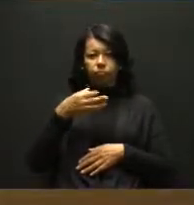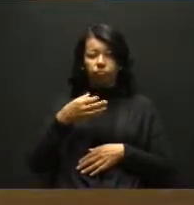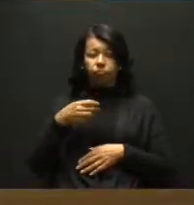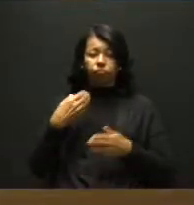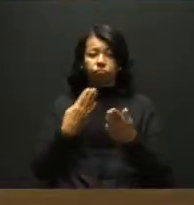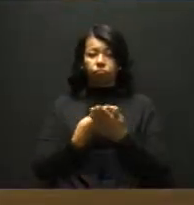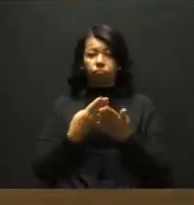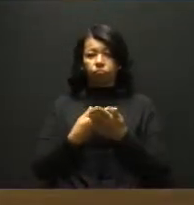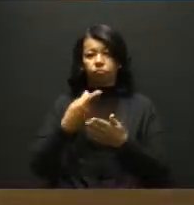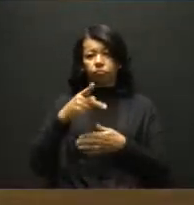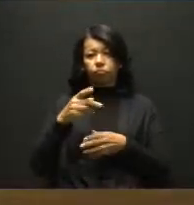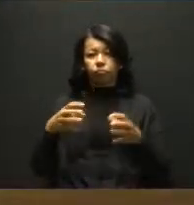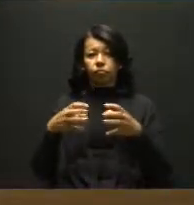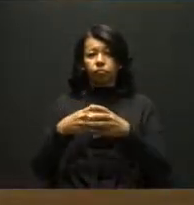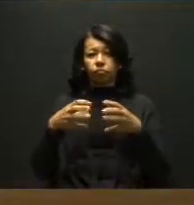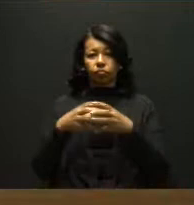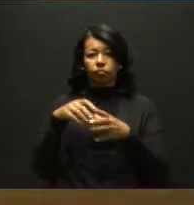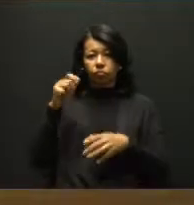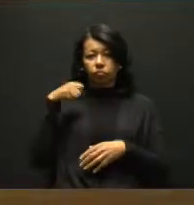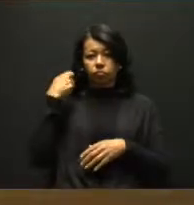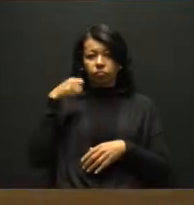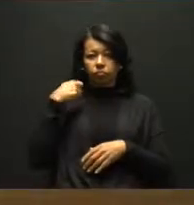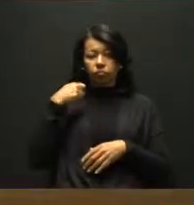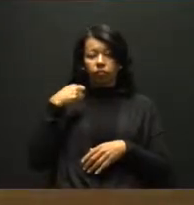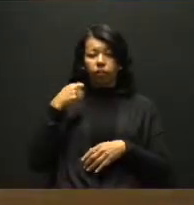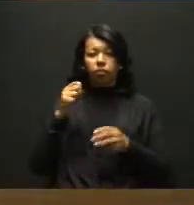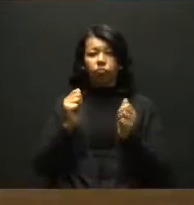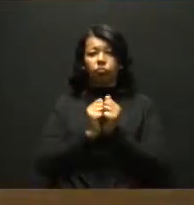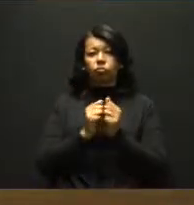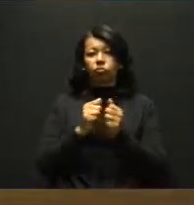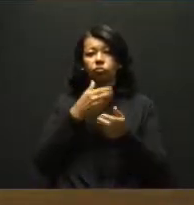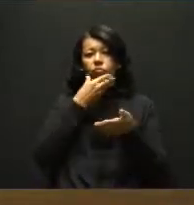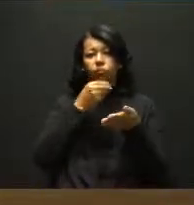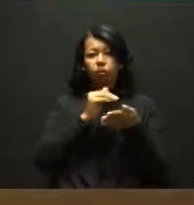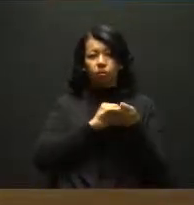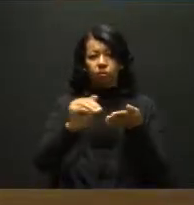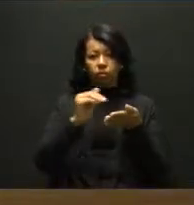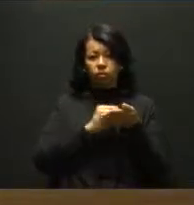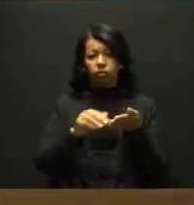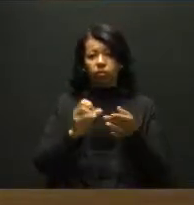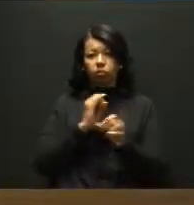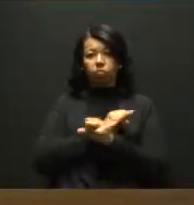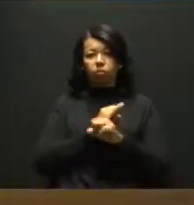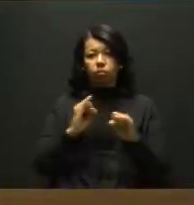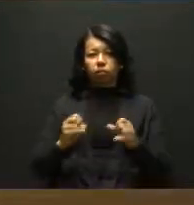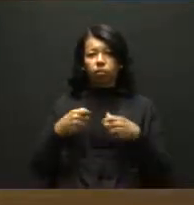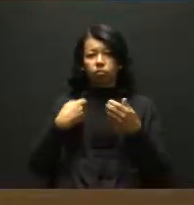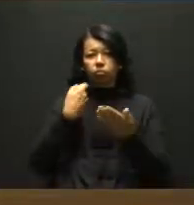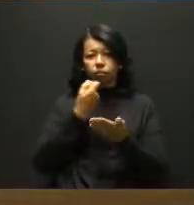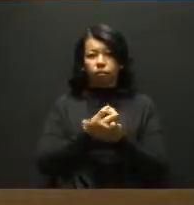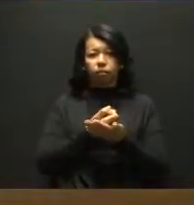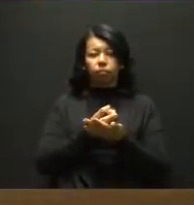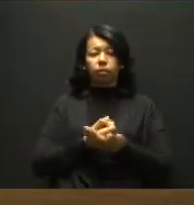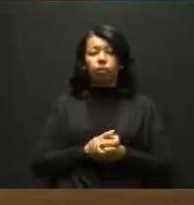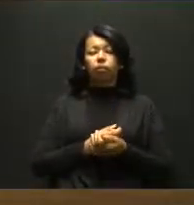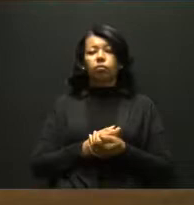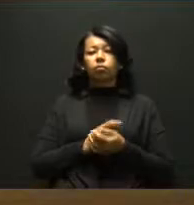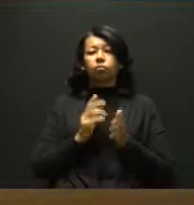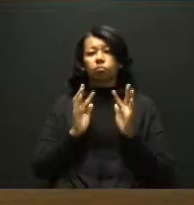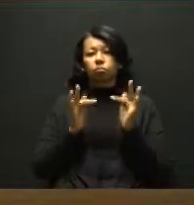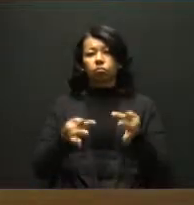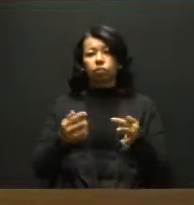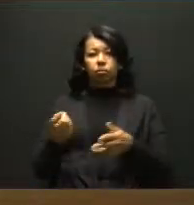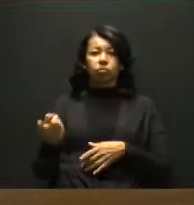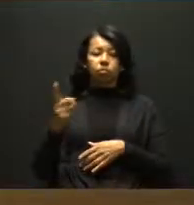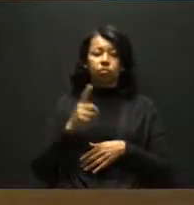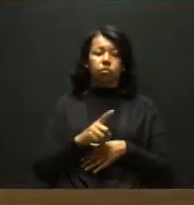analisado pelo jurídico foi passado é pelo secretário a impossibilidade do pagamento da liquidação